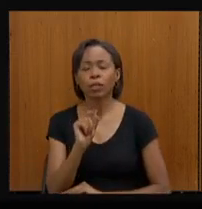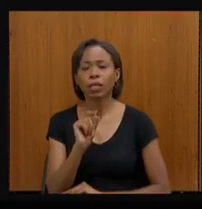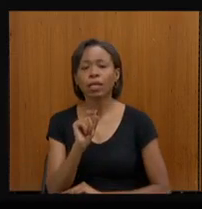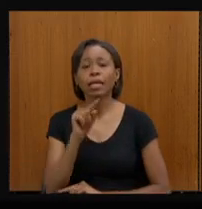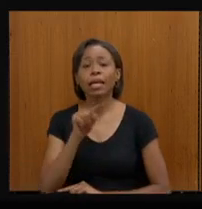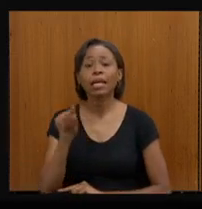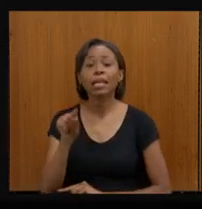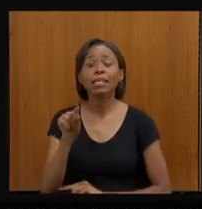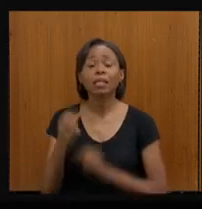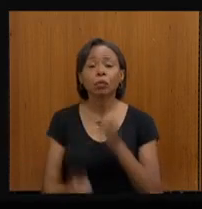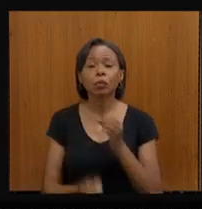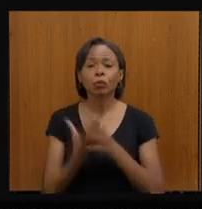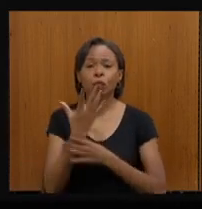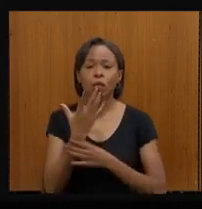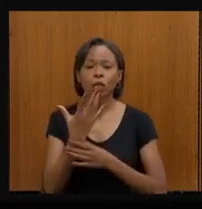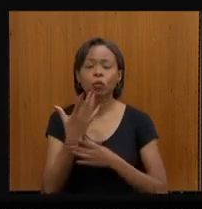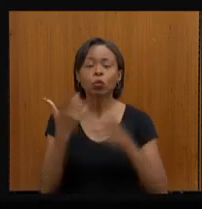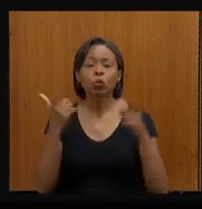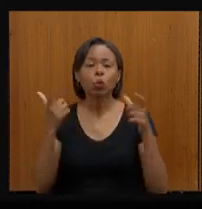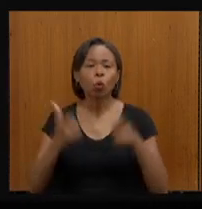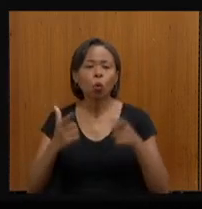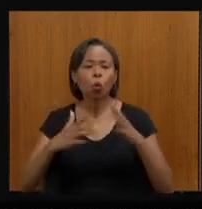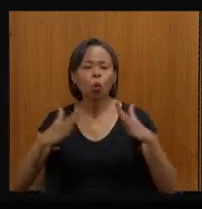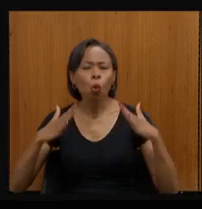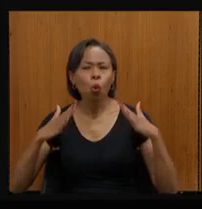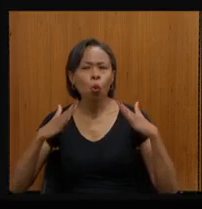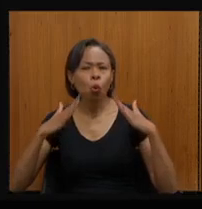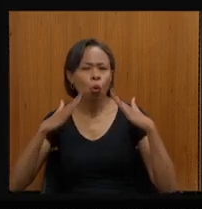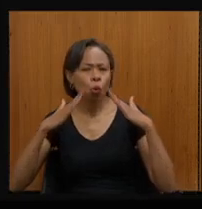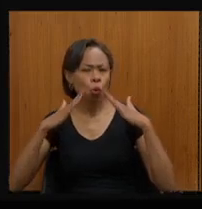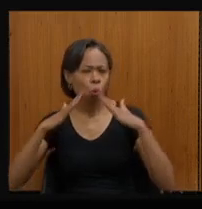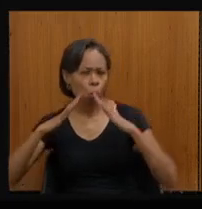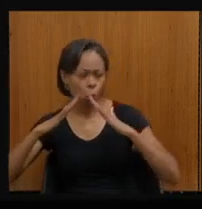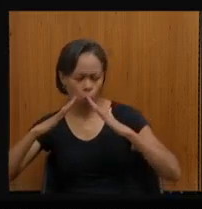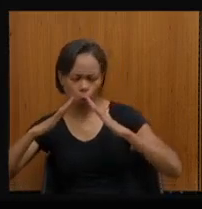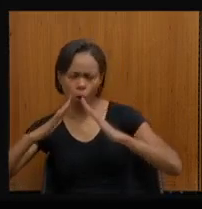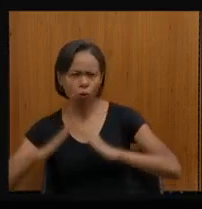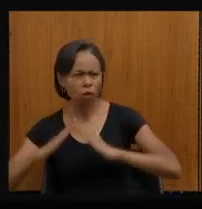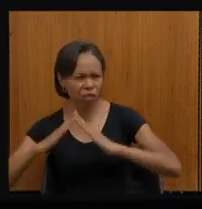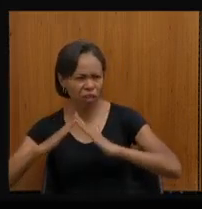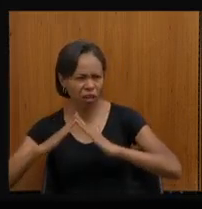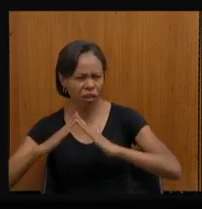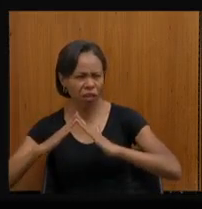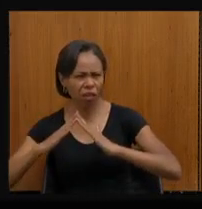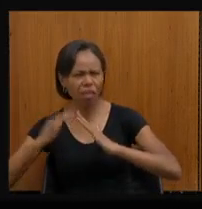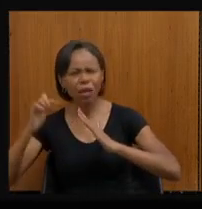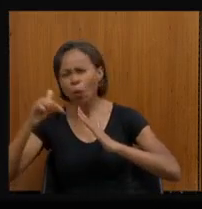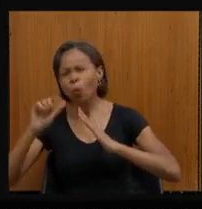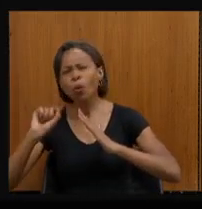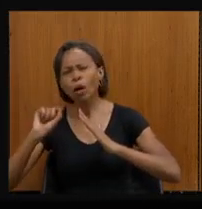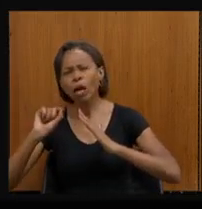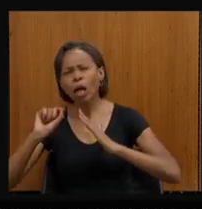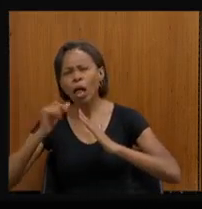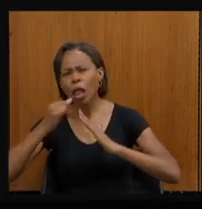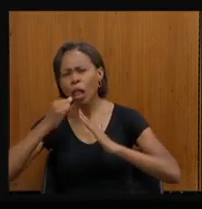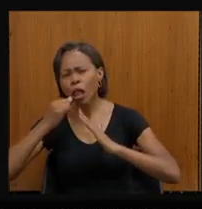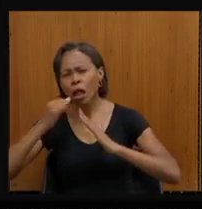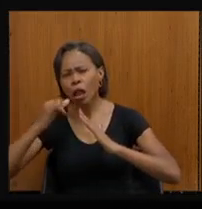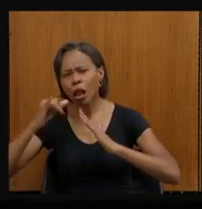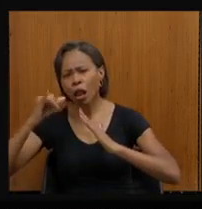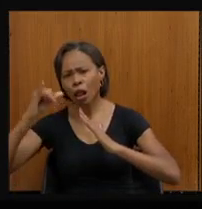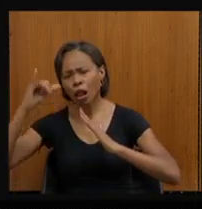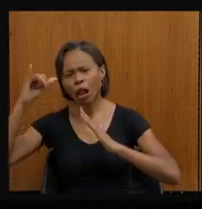tenta é uma receita praticamente elétrico então toda ela vai ter que vai